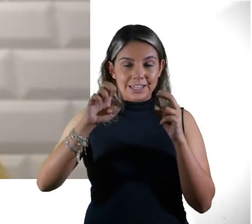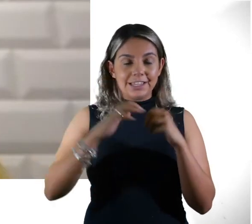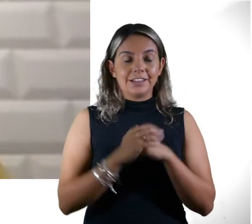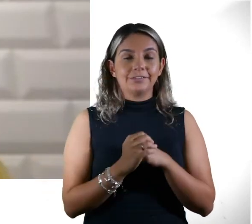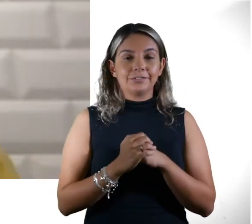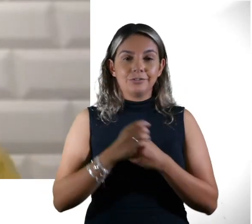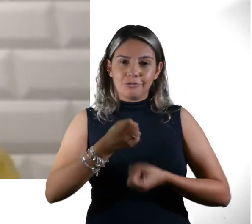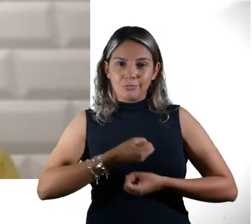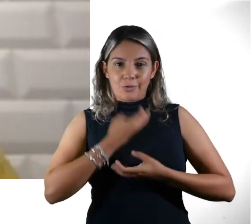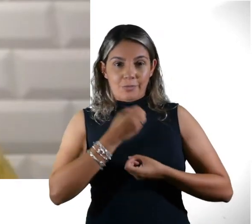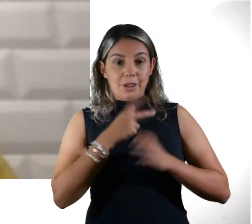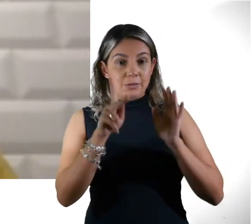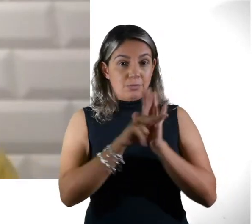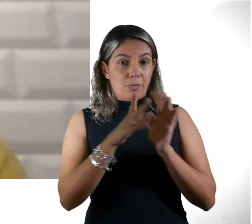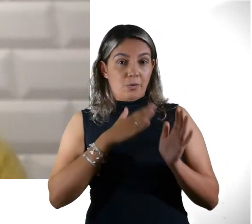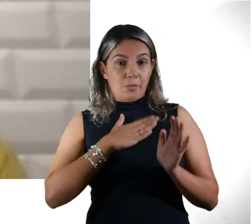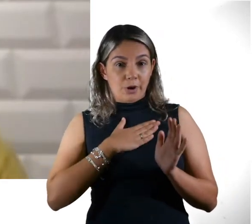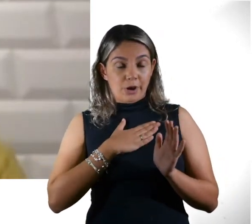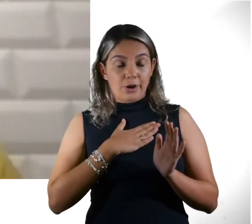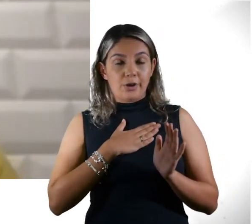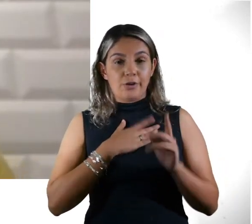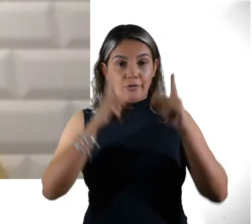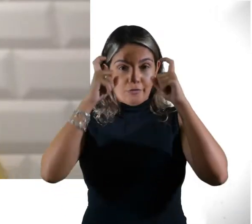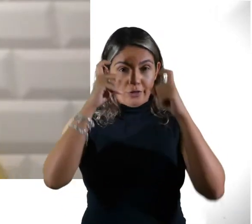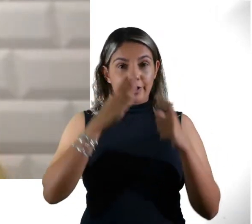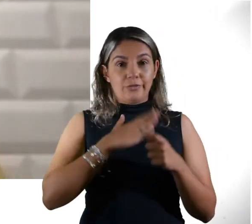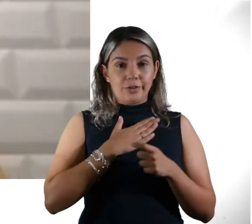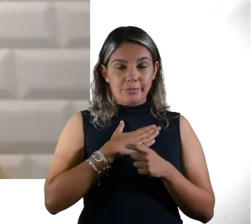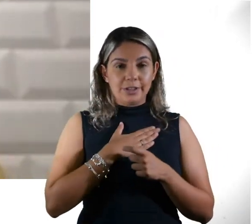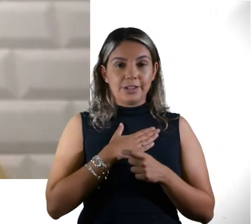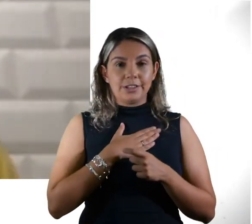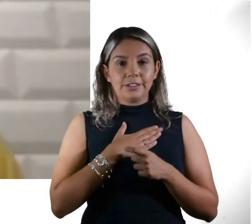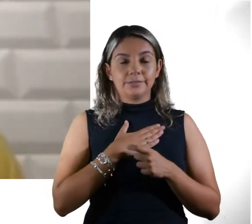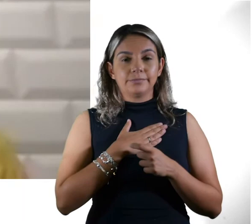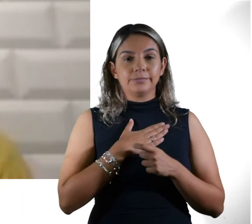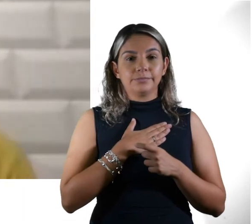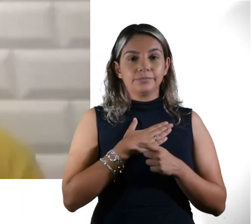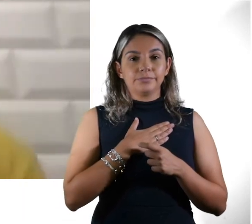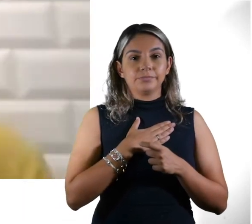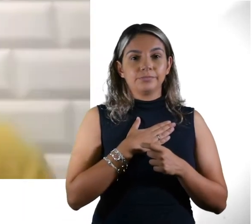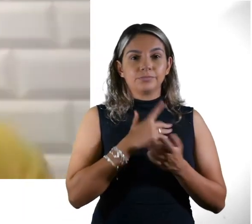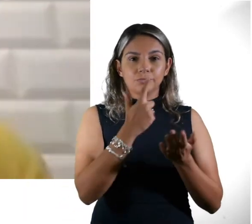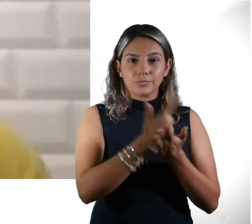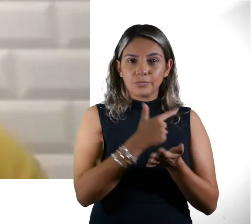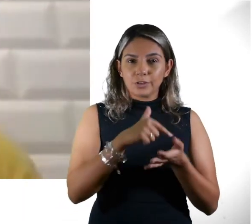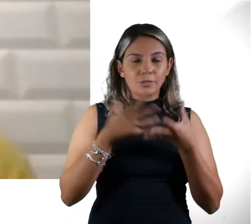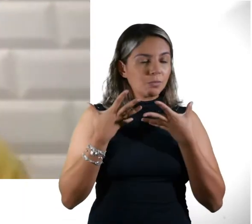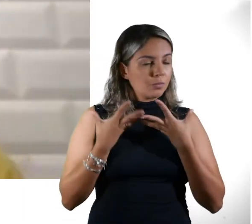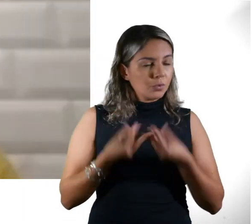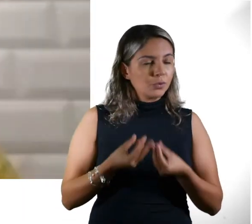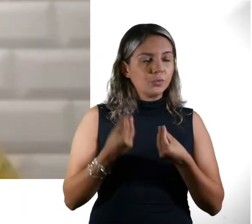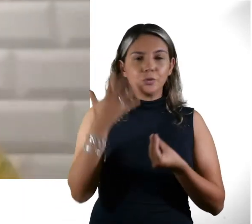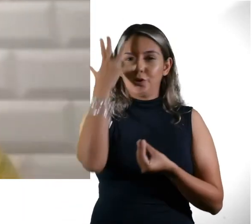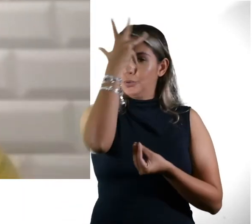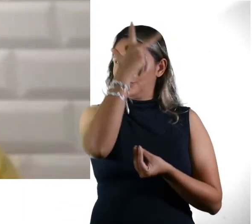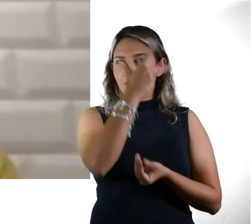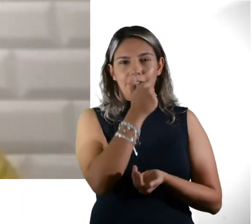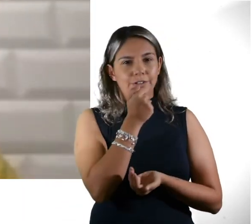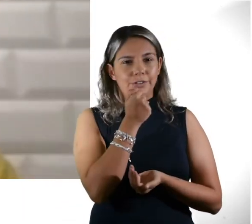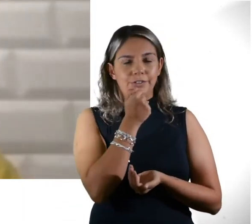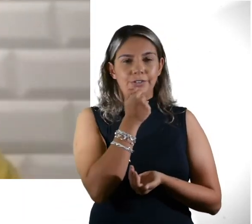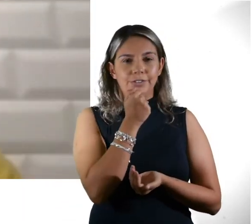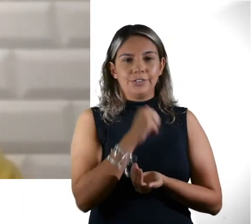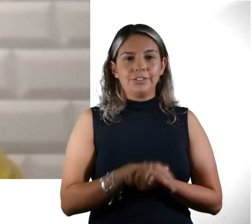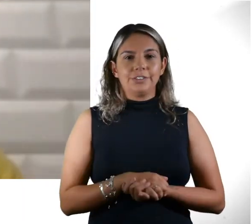com poemas meus e fotografias minhas. Realmente é um livro muito, muito, muito bonito,